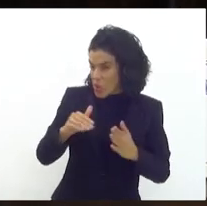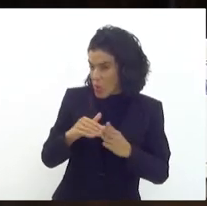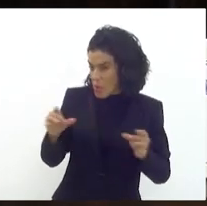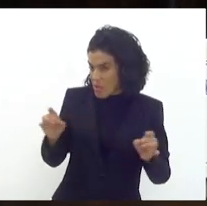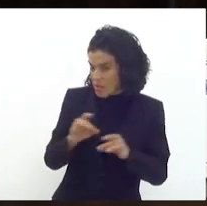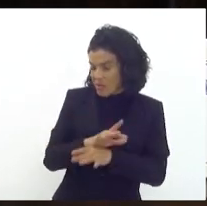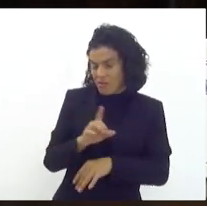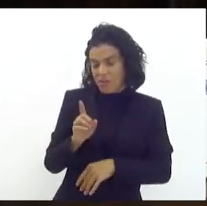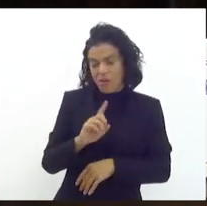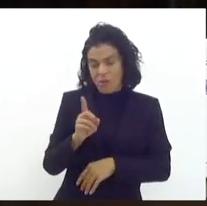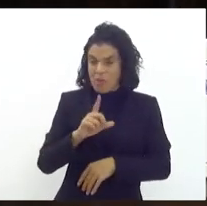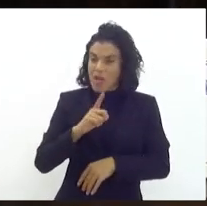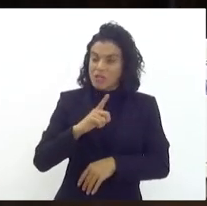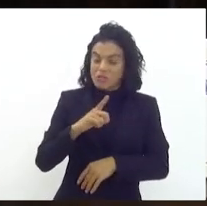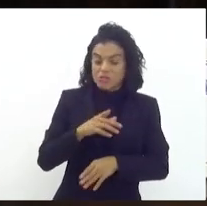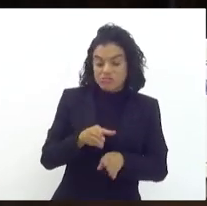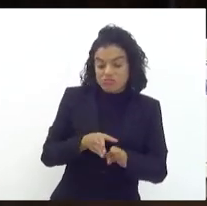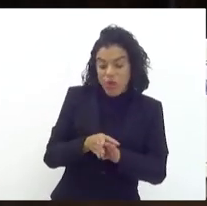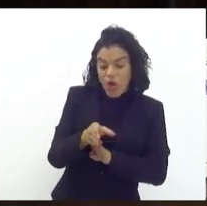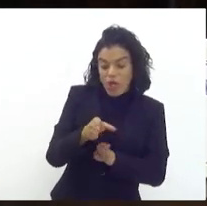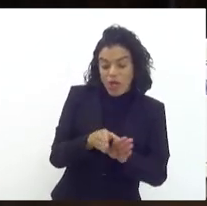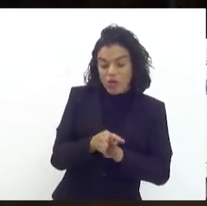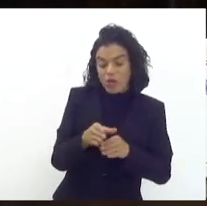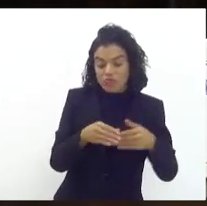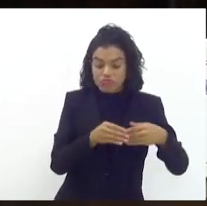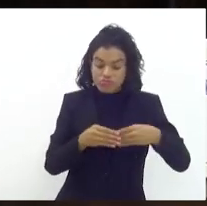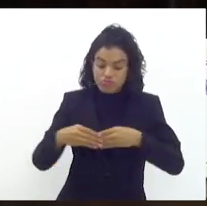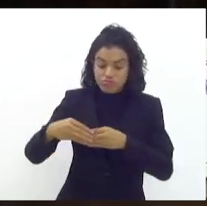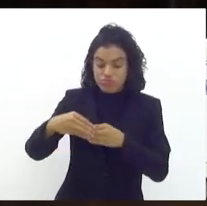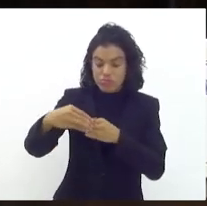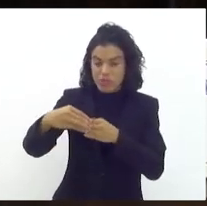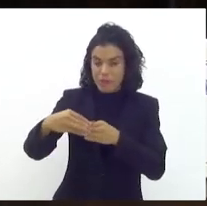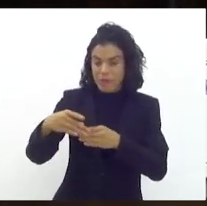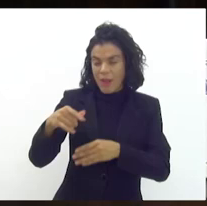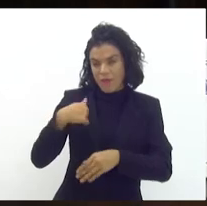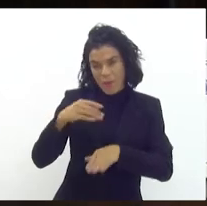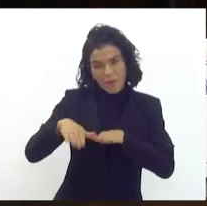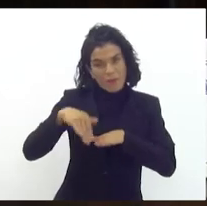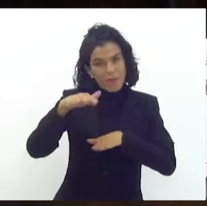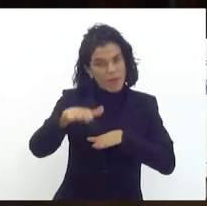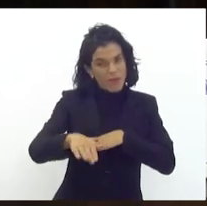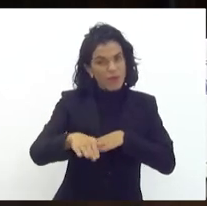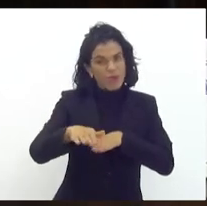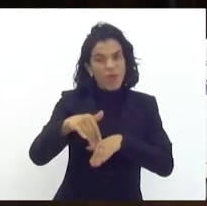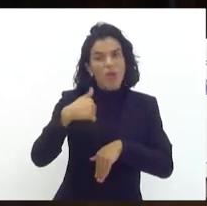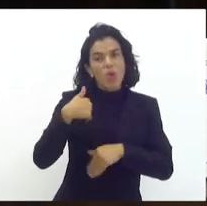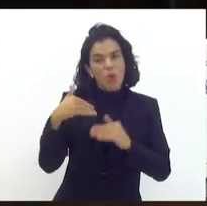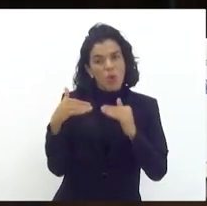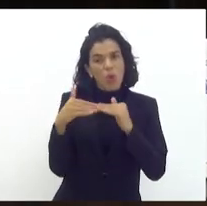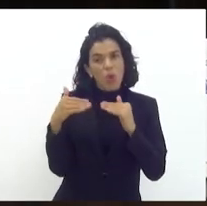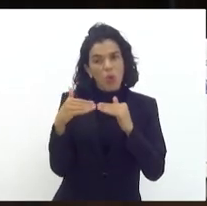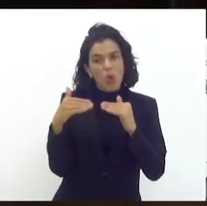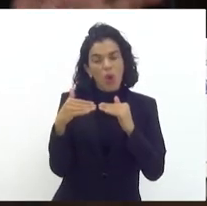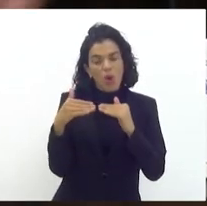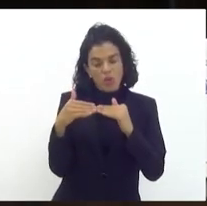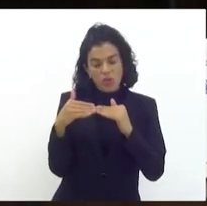mas se deu a direção eu acho que é um primeiro passo que foi dado embora eu Concorde